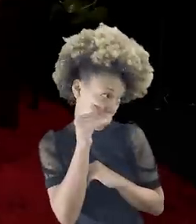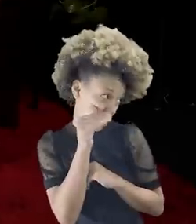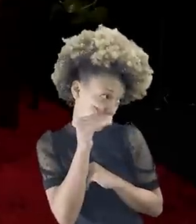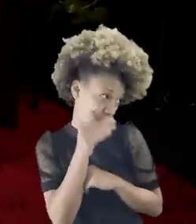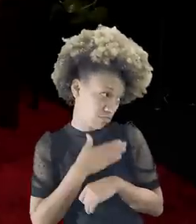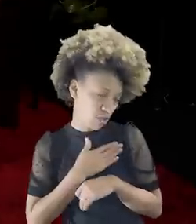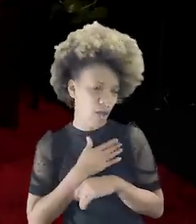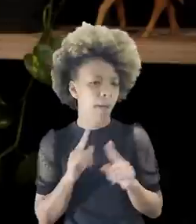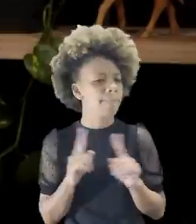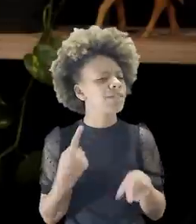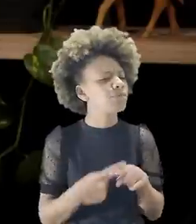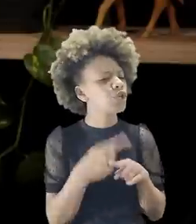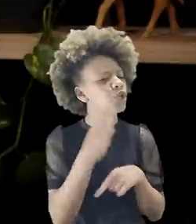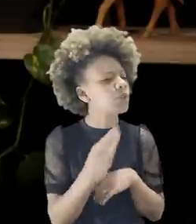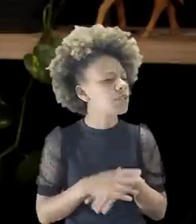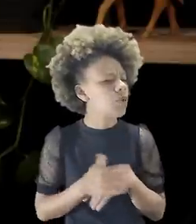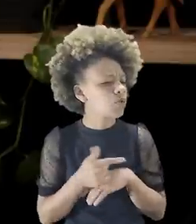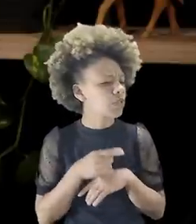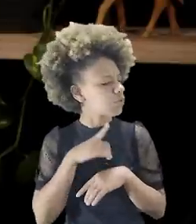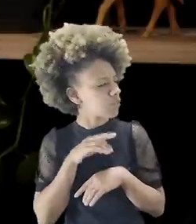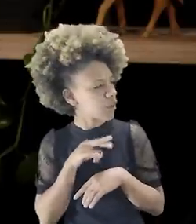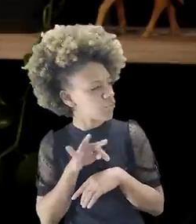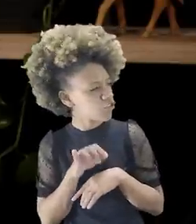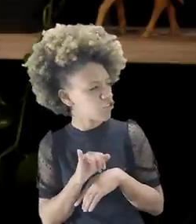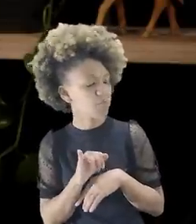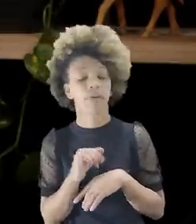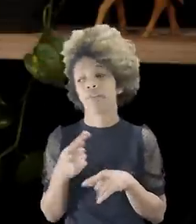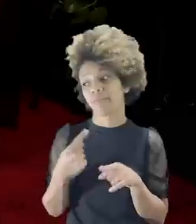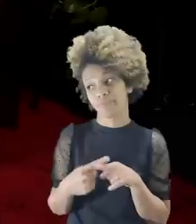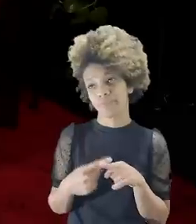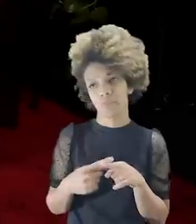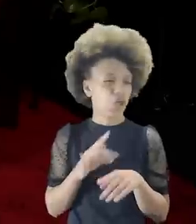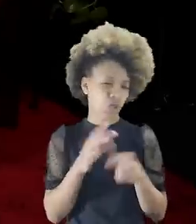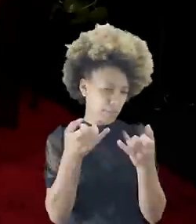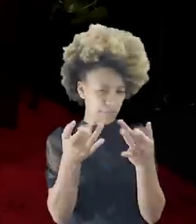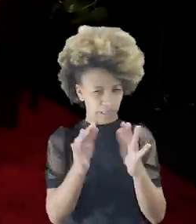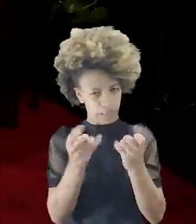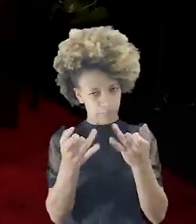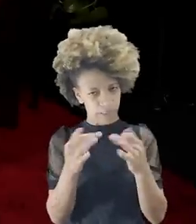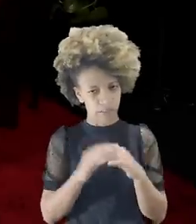é por que que o Brasil não faz um draft Porque